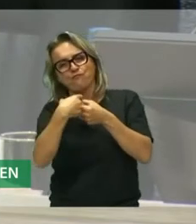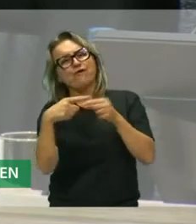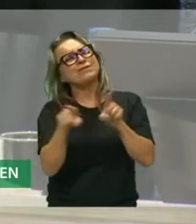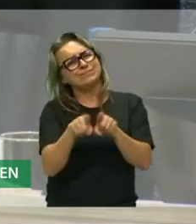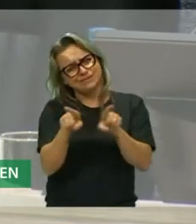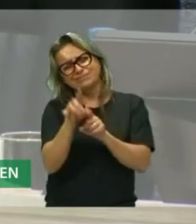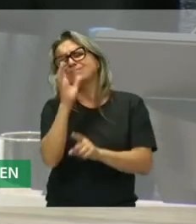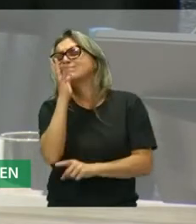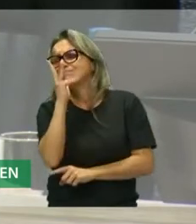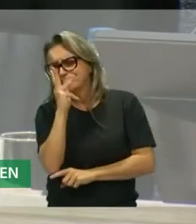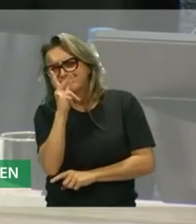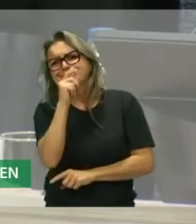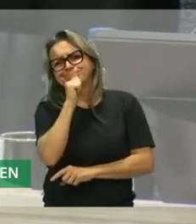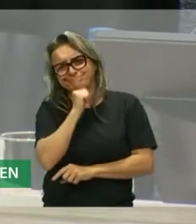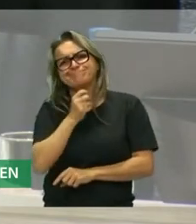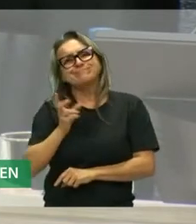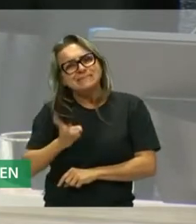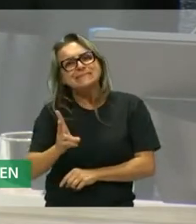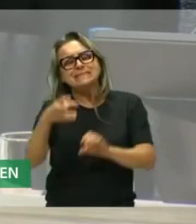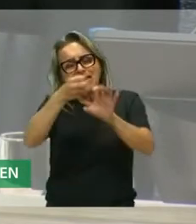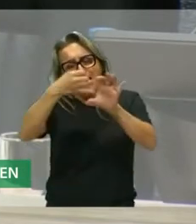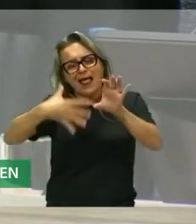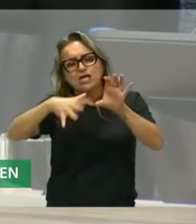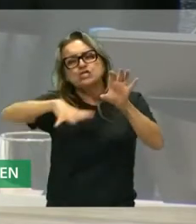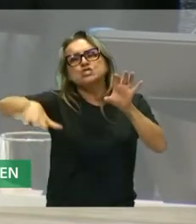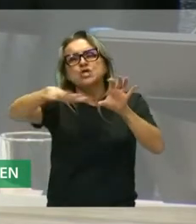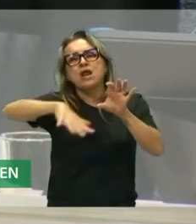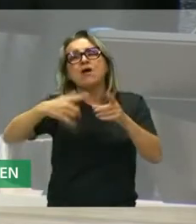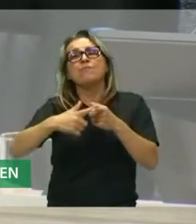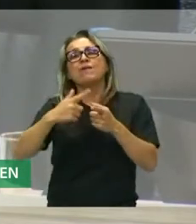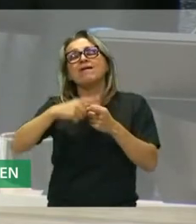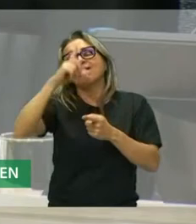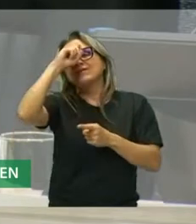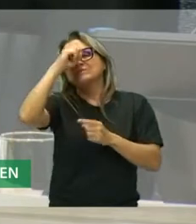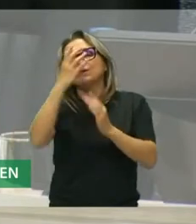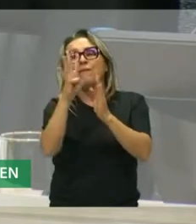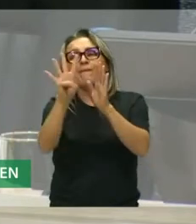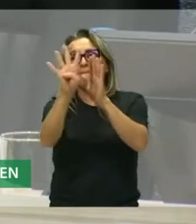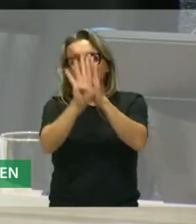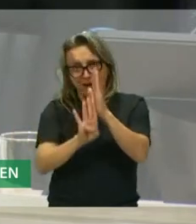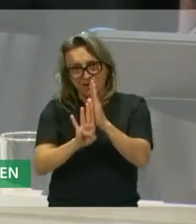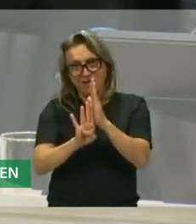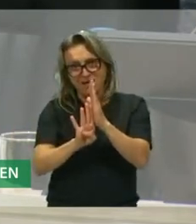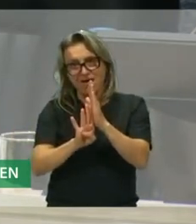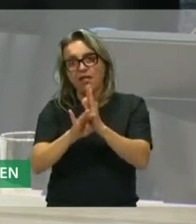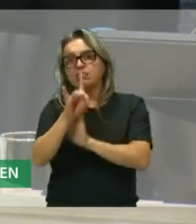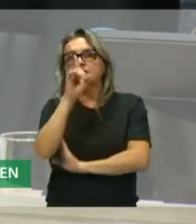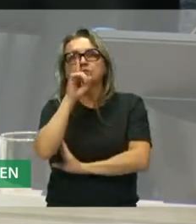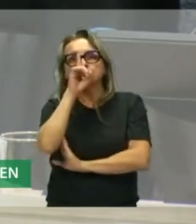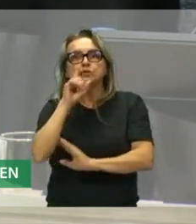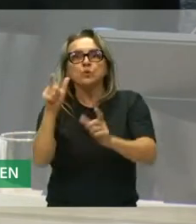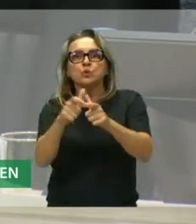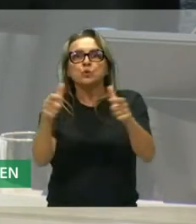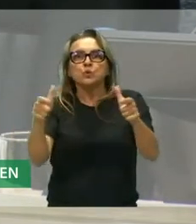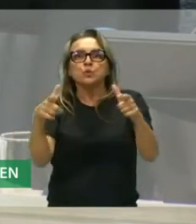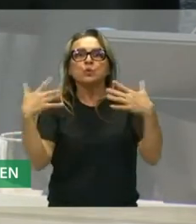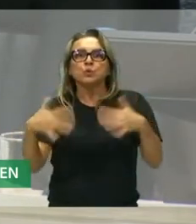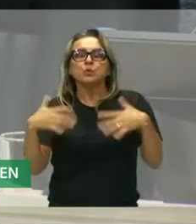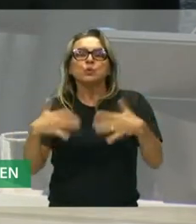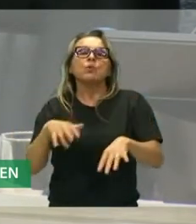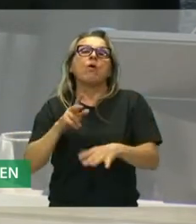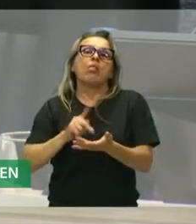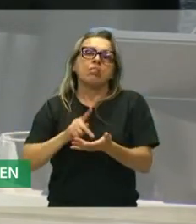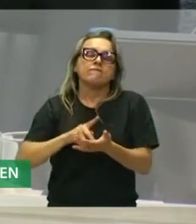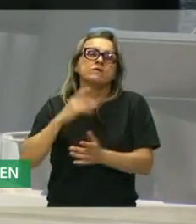Isso porque o Marieta, ele é um pronto-socorro de alta complexidade. Na verdade, seria importante